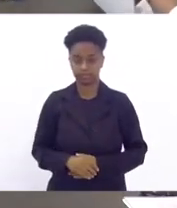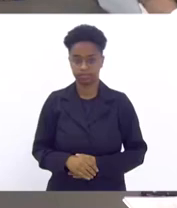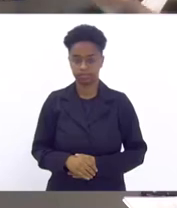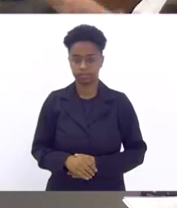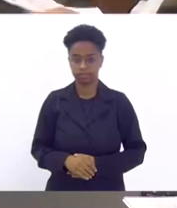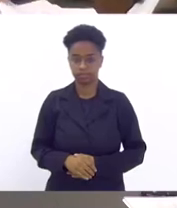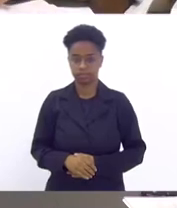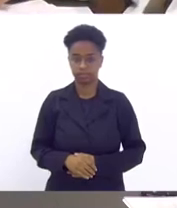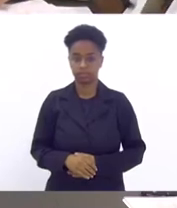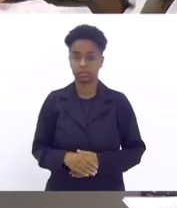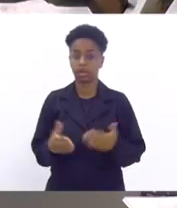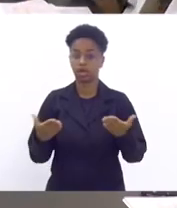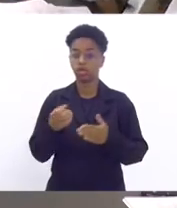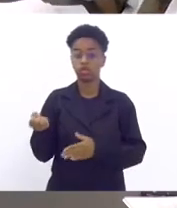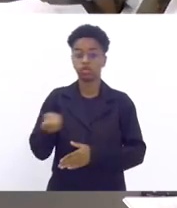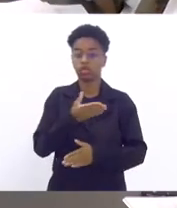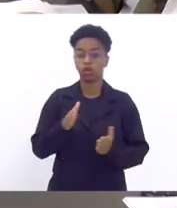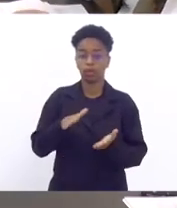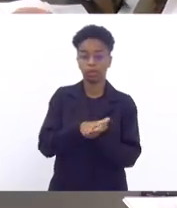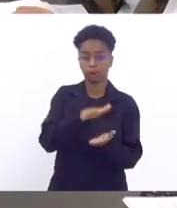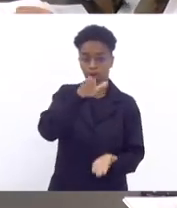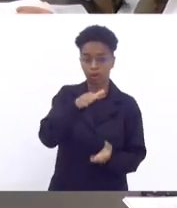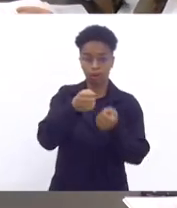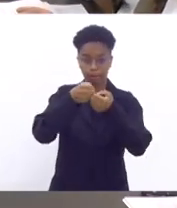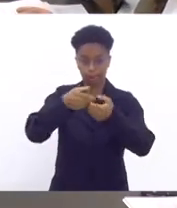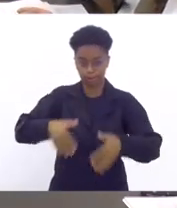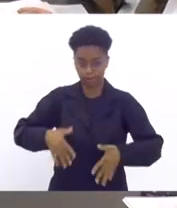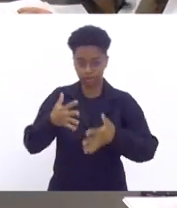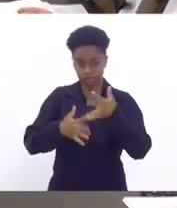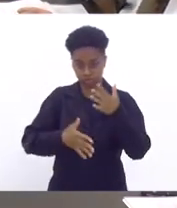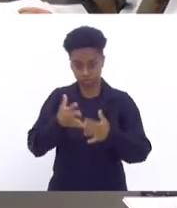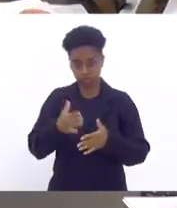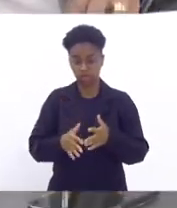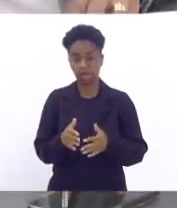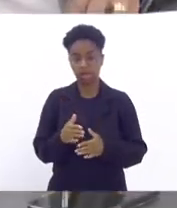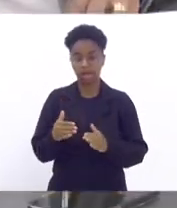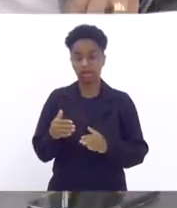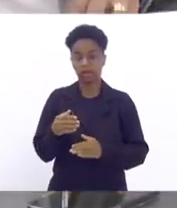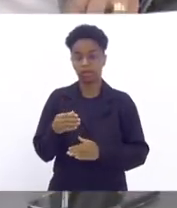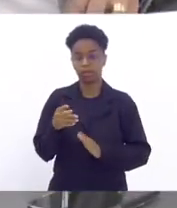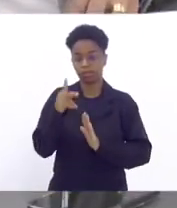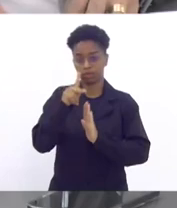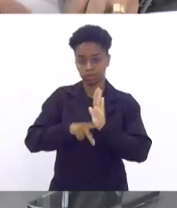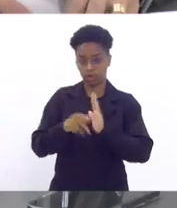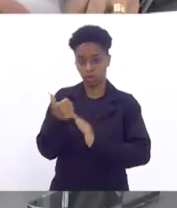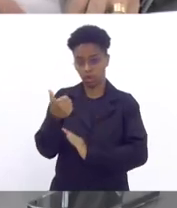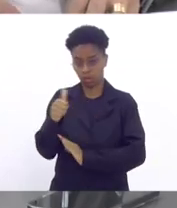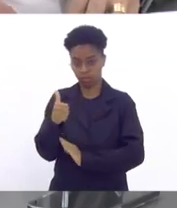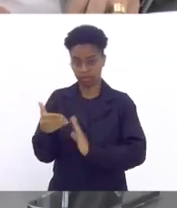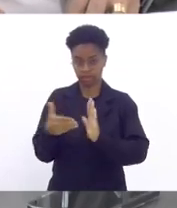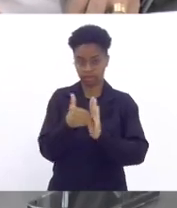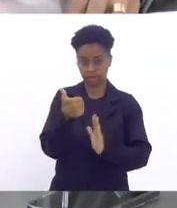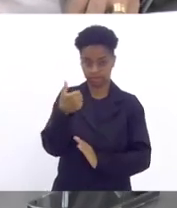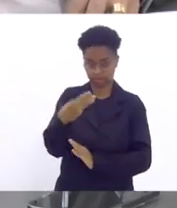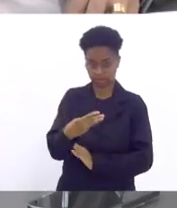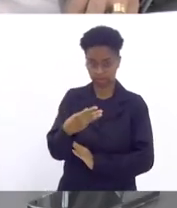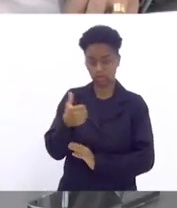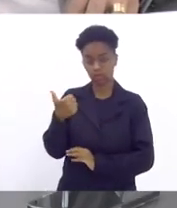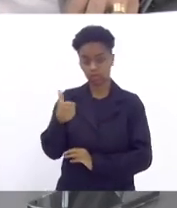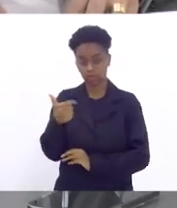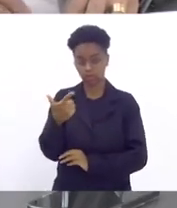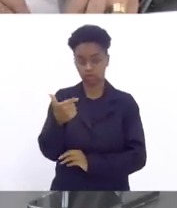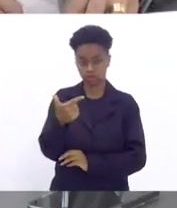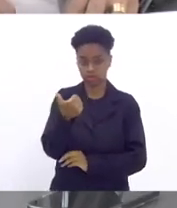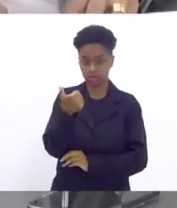passamos ao novo bloco que é o bloco de prejudicabilidade que é o bloco que vai do projeto 11 ao 13 ao 11 12